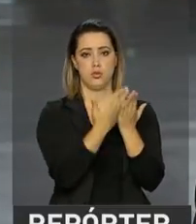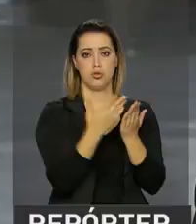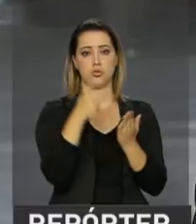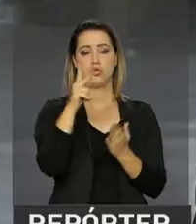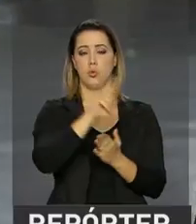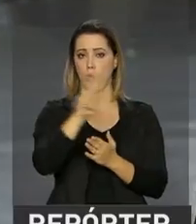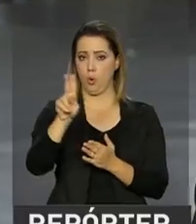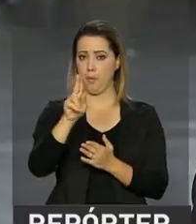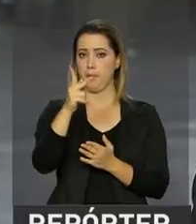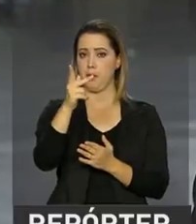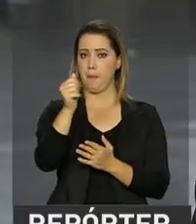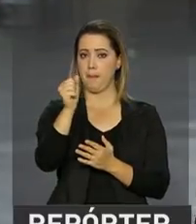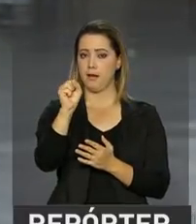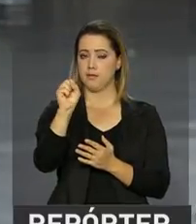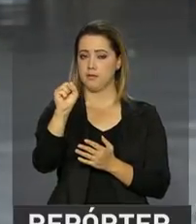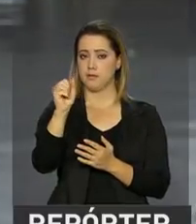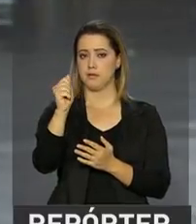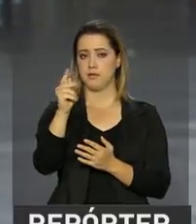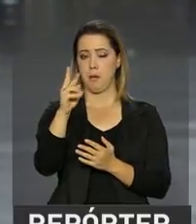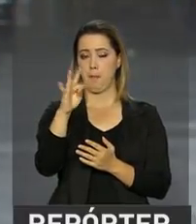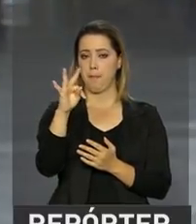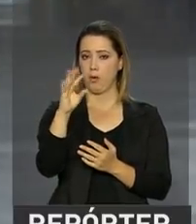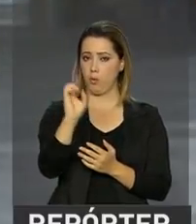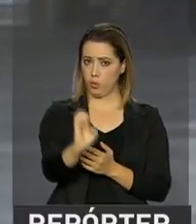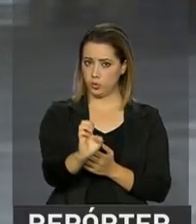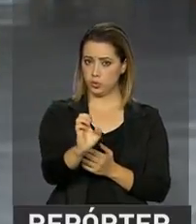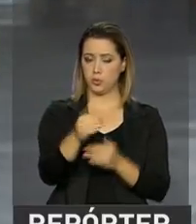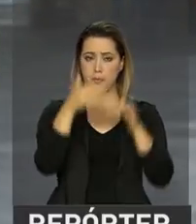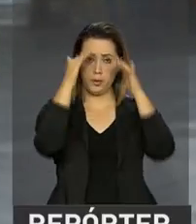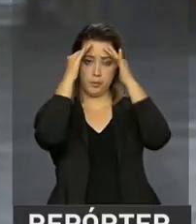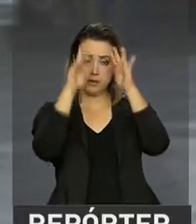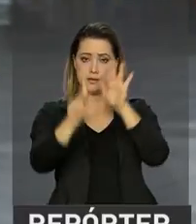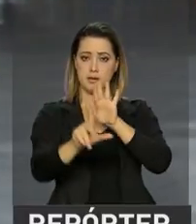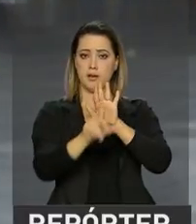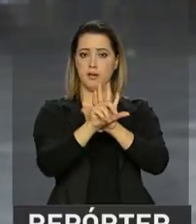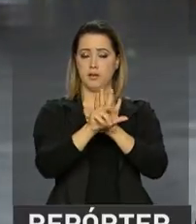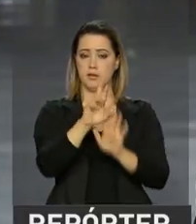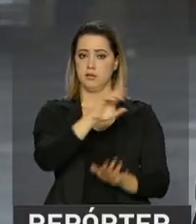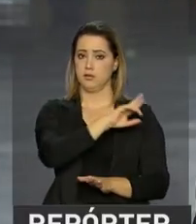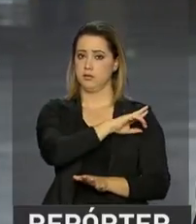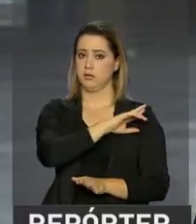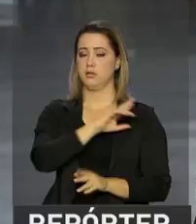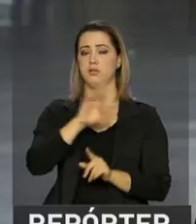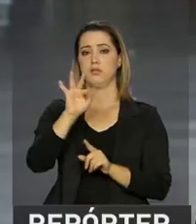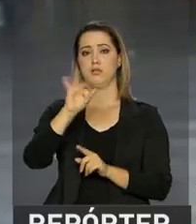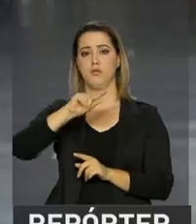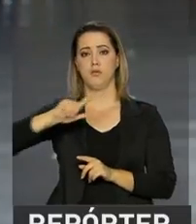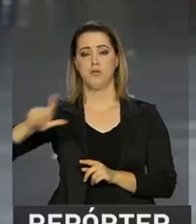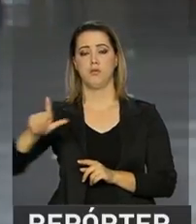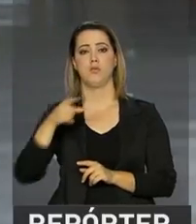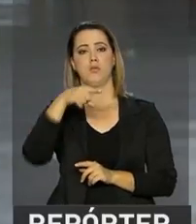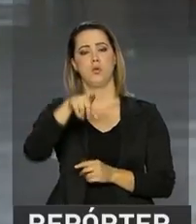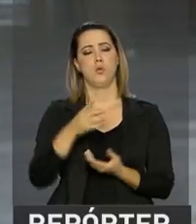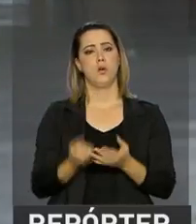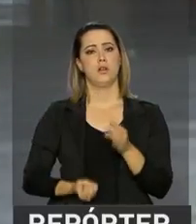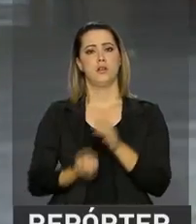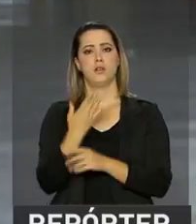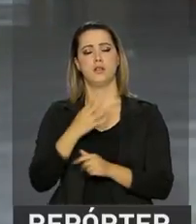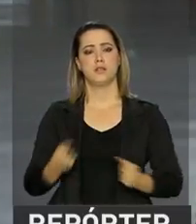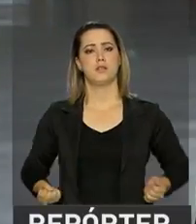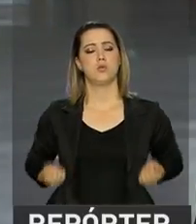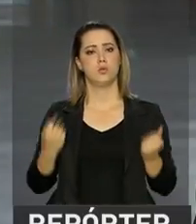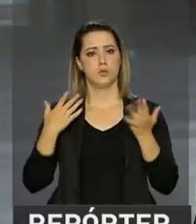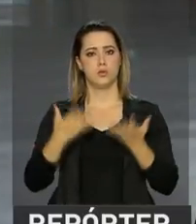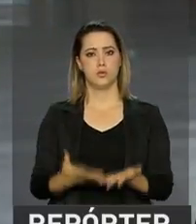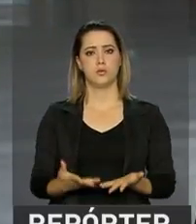no Palácio do Planalto. Para não descumprir a lei de responsabilidade fiscal com a criação de uma despesa sem a